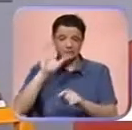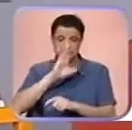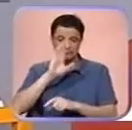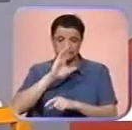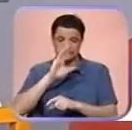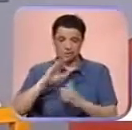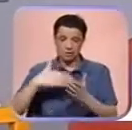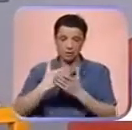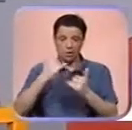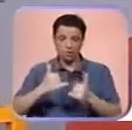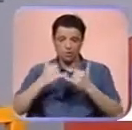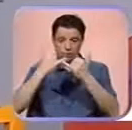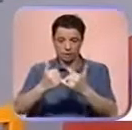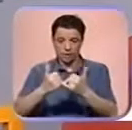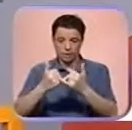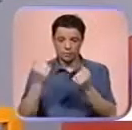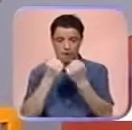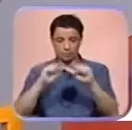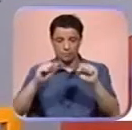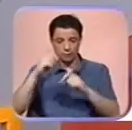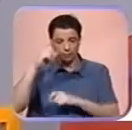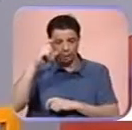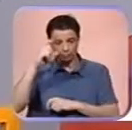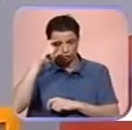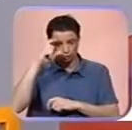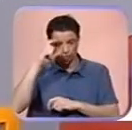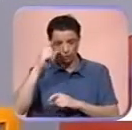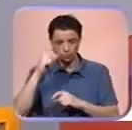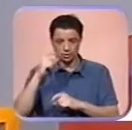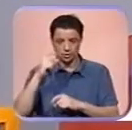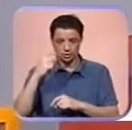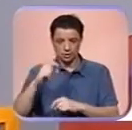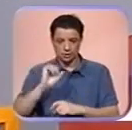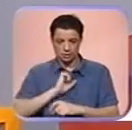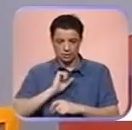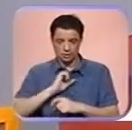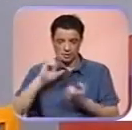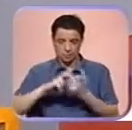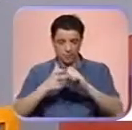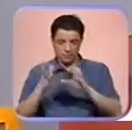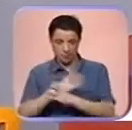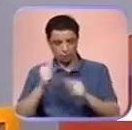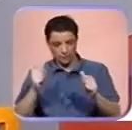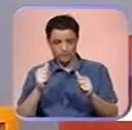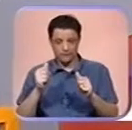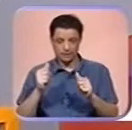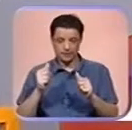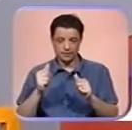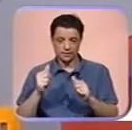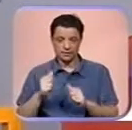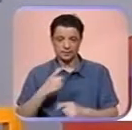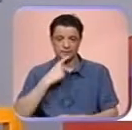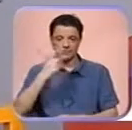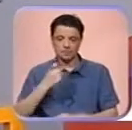vai ser a autonomia dos óculos, que é aquilo que os pacientes procuram quando vão ter connosco para solucionar esta sua questão. Pergunta habitual,